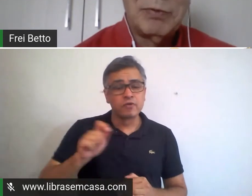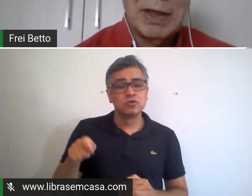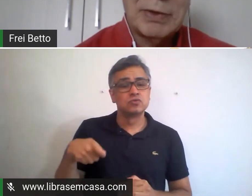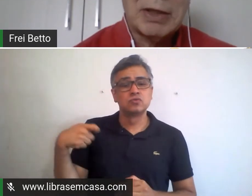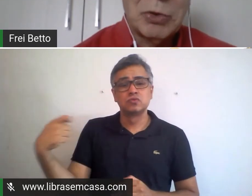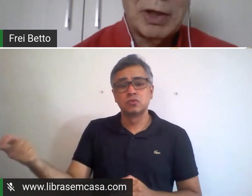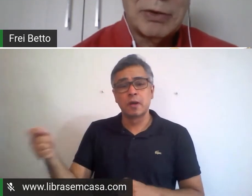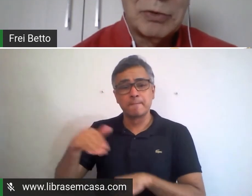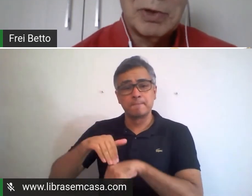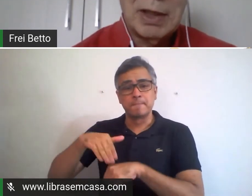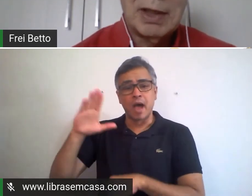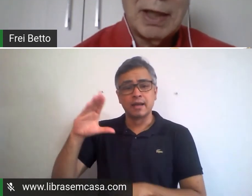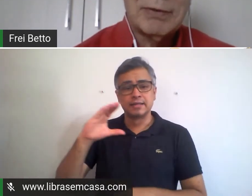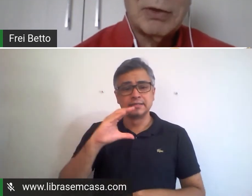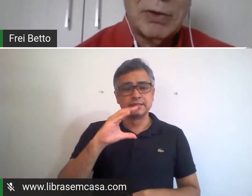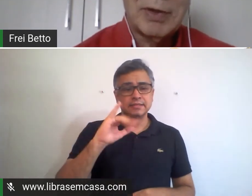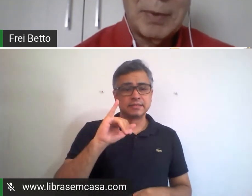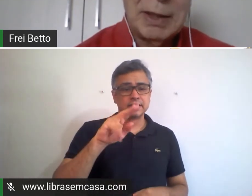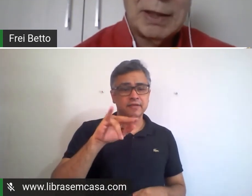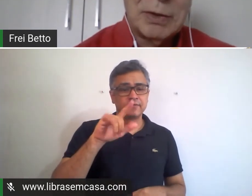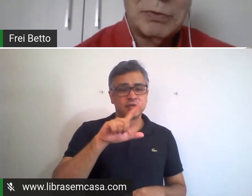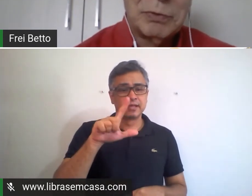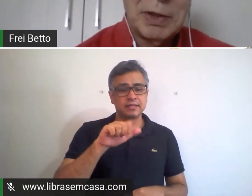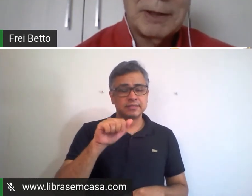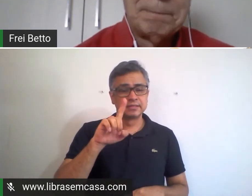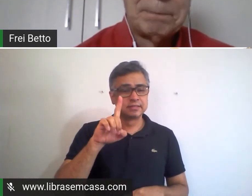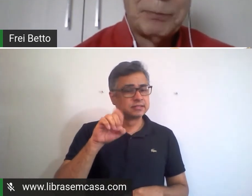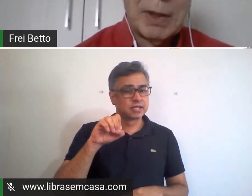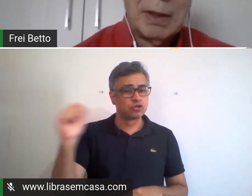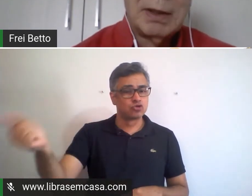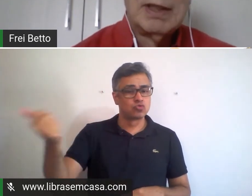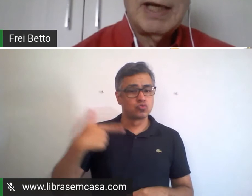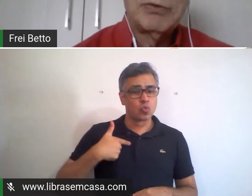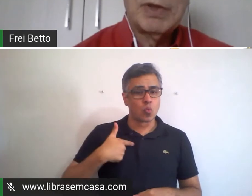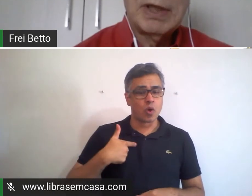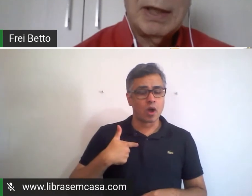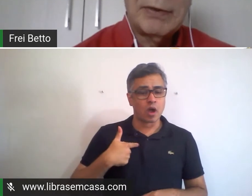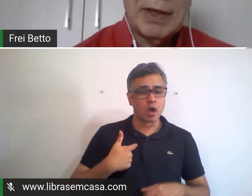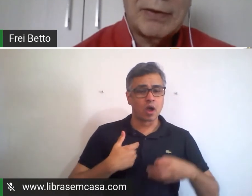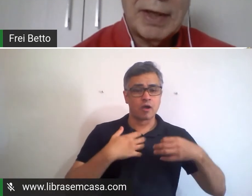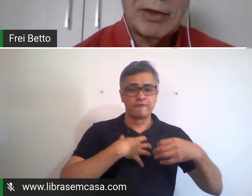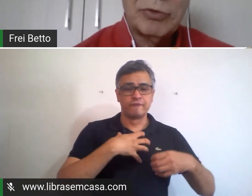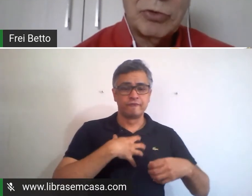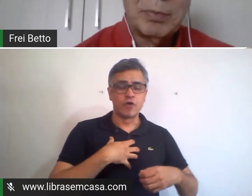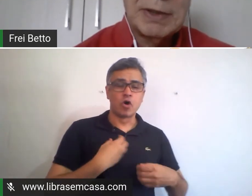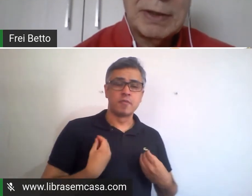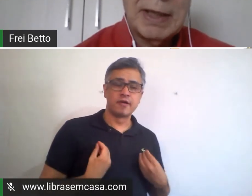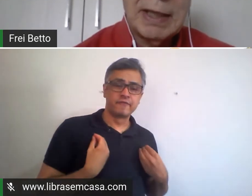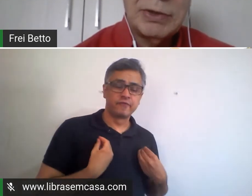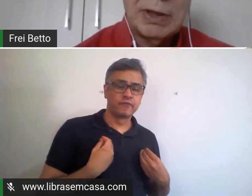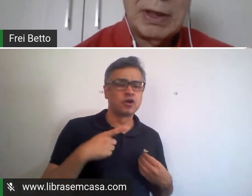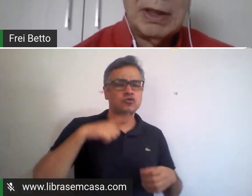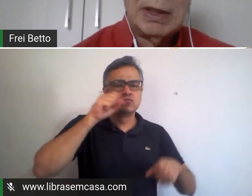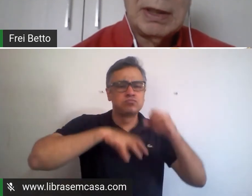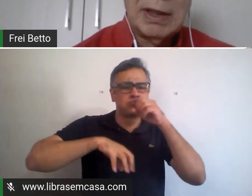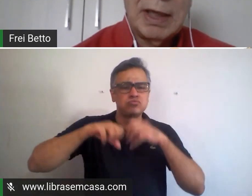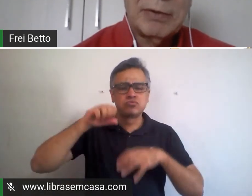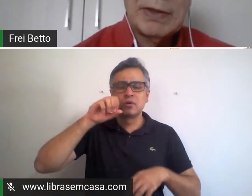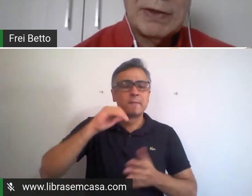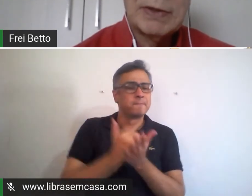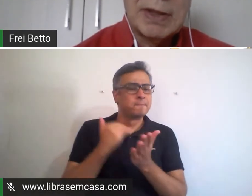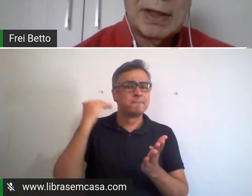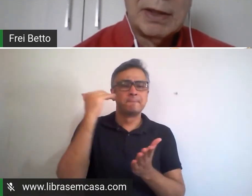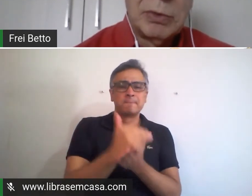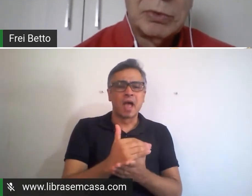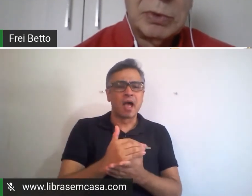e civilizatórias do que essa nossa maneira de viver, que leva a esse excesso de obesidade e que leva a